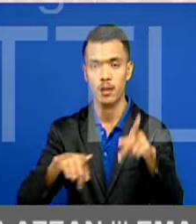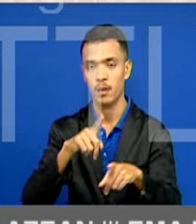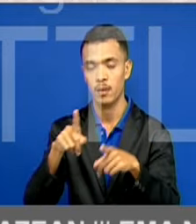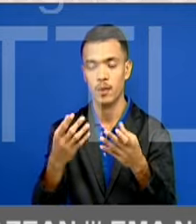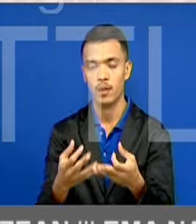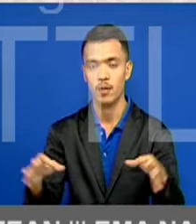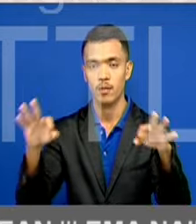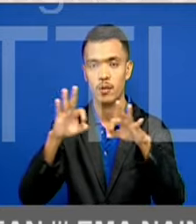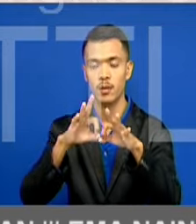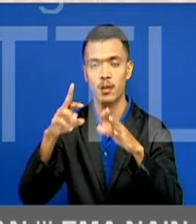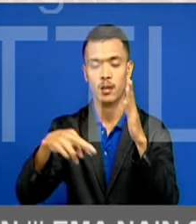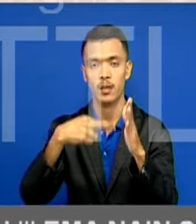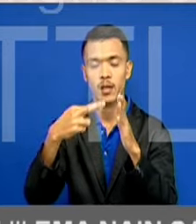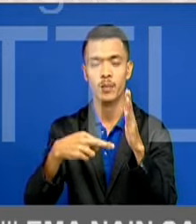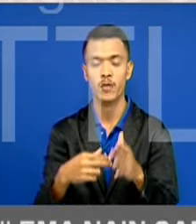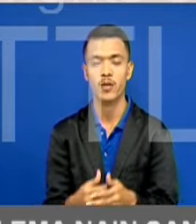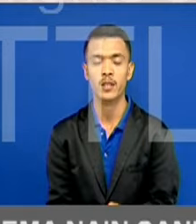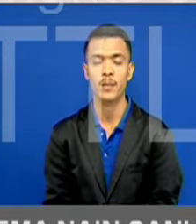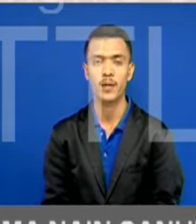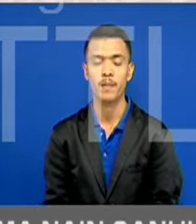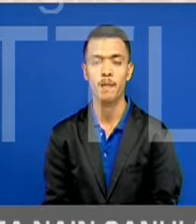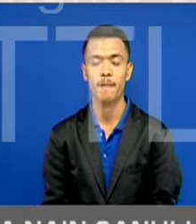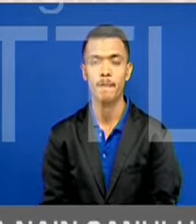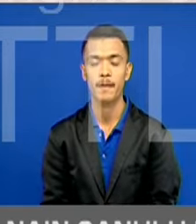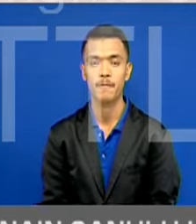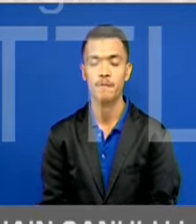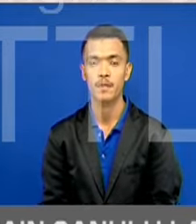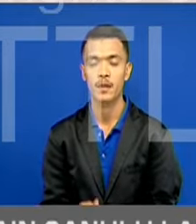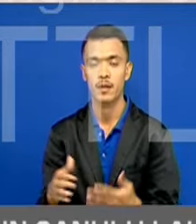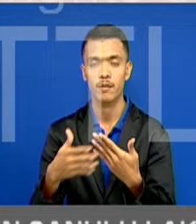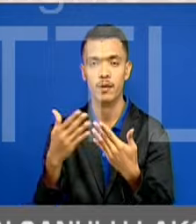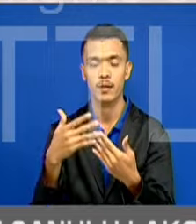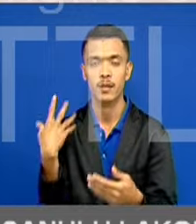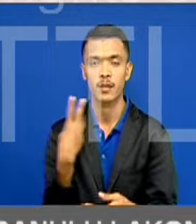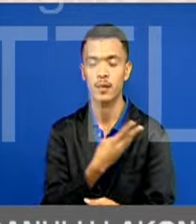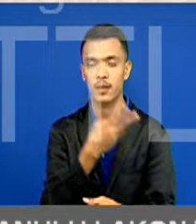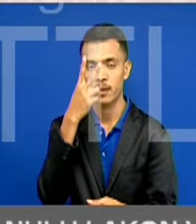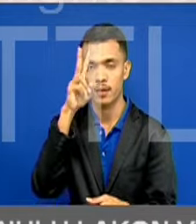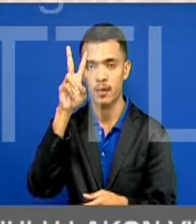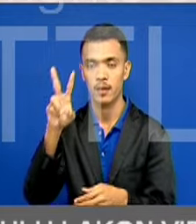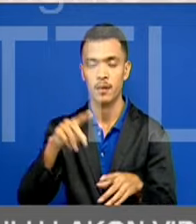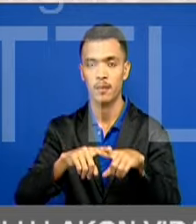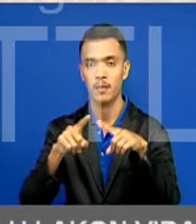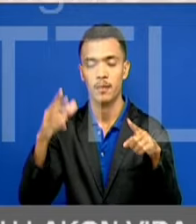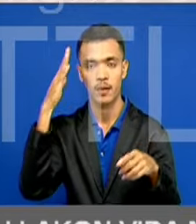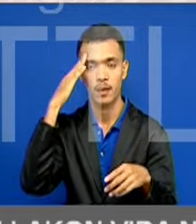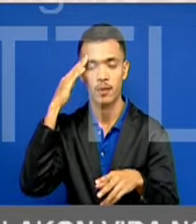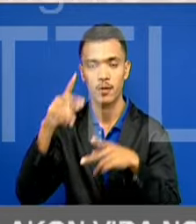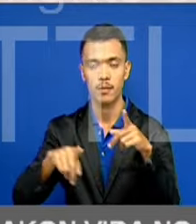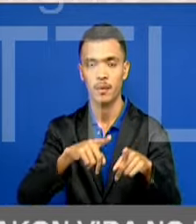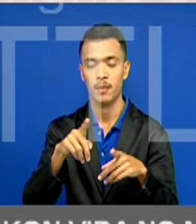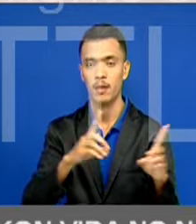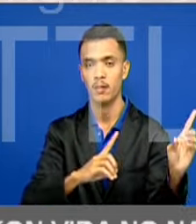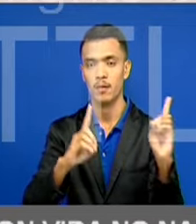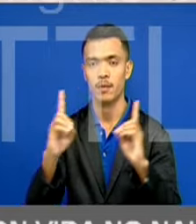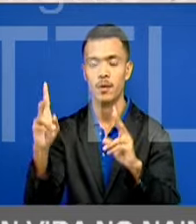regula entre ema o animal, o hacer nejoto. Nebe y dene fácil vaita controla, eso que ni nebe conciencia va a emane, a tu implementa ni persigue el